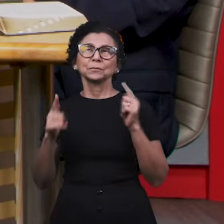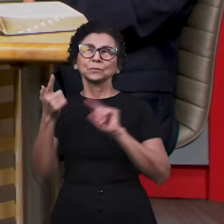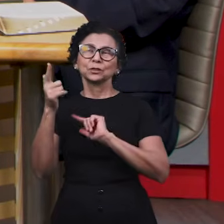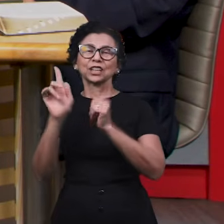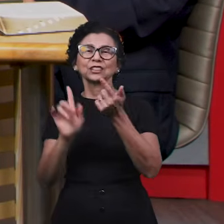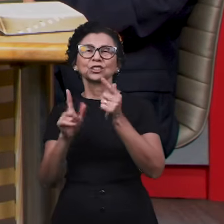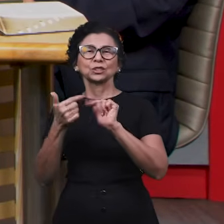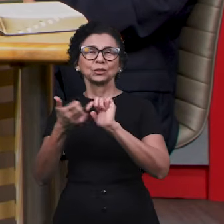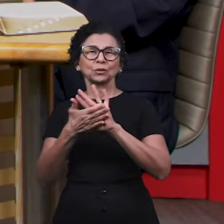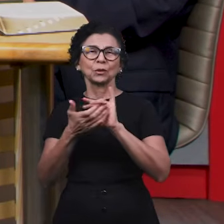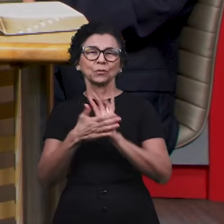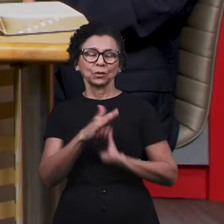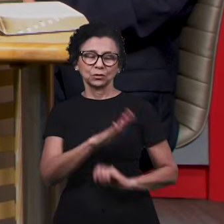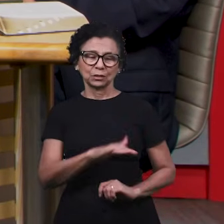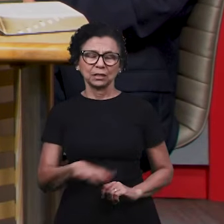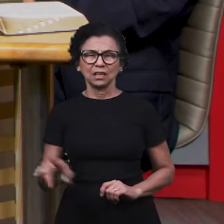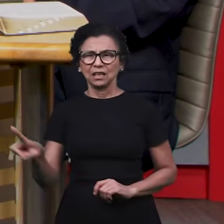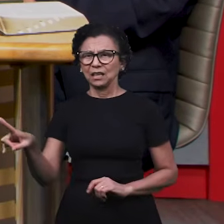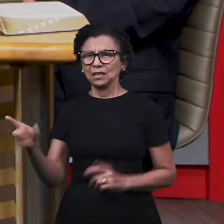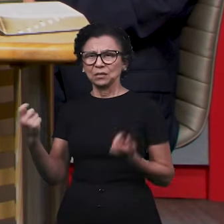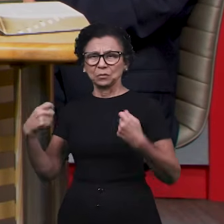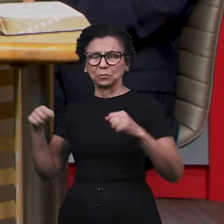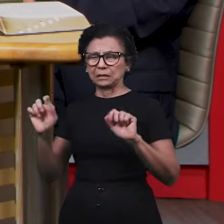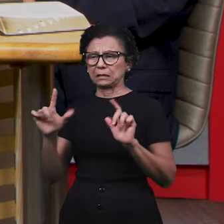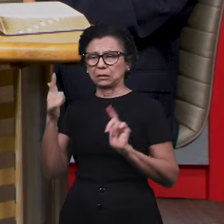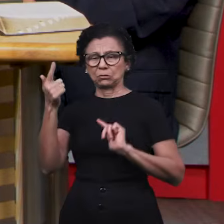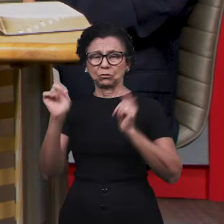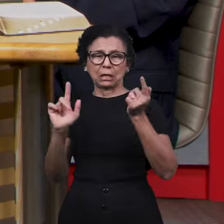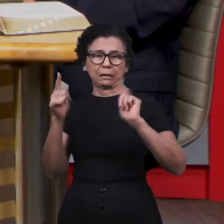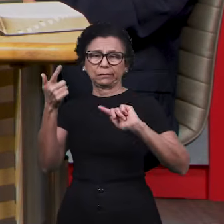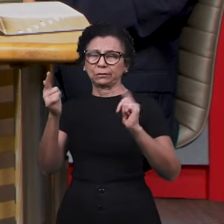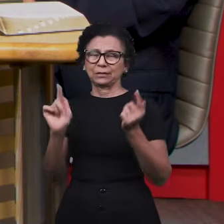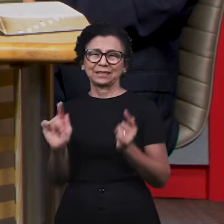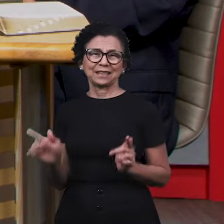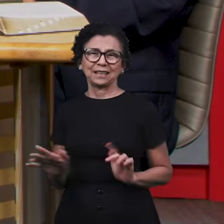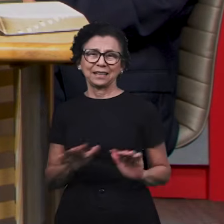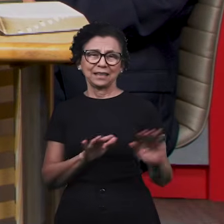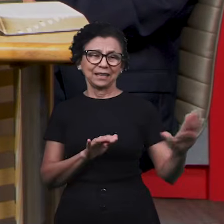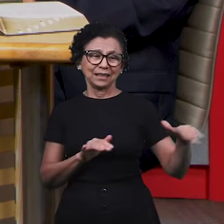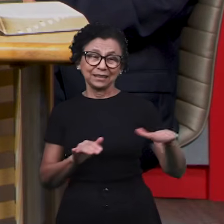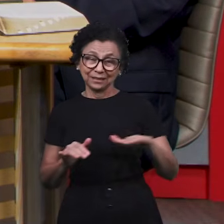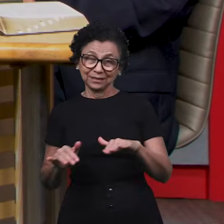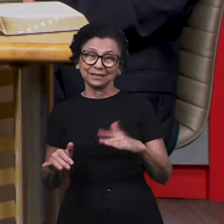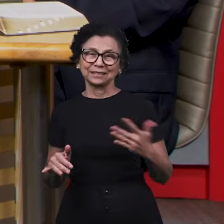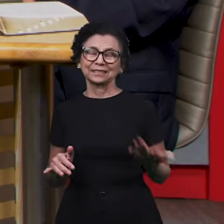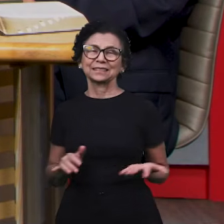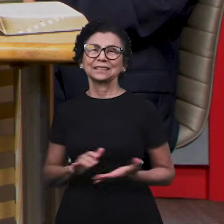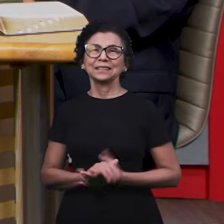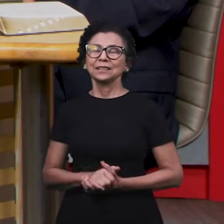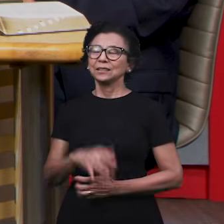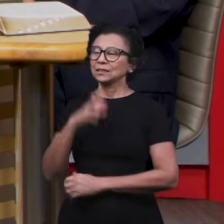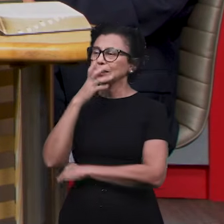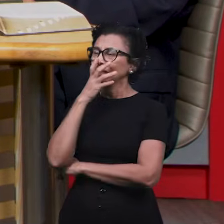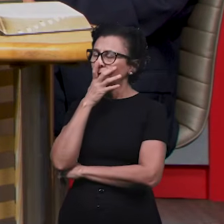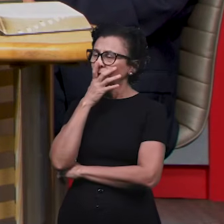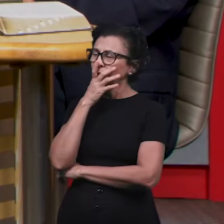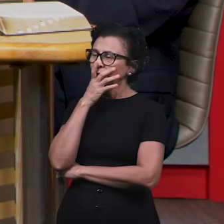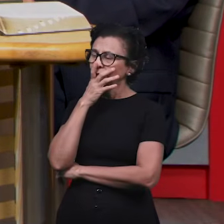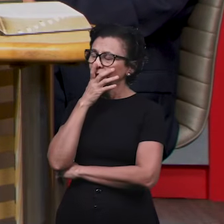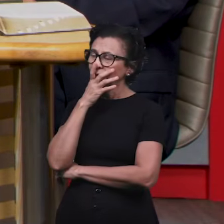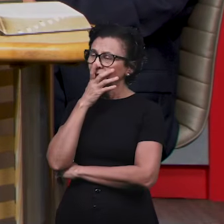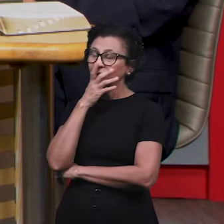muito bom. Não é obrigação delas fazer os gestos, mas aquilo incorporou e para